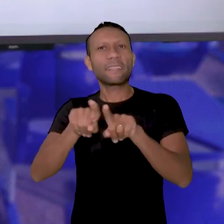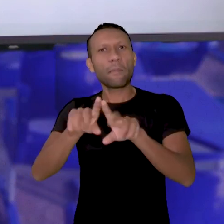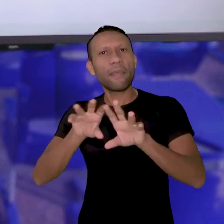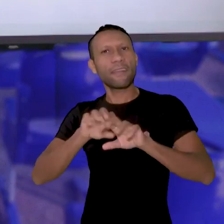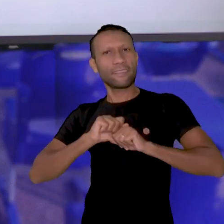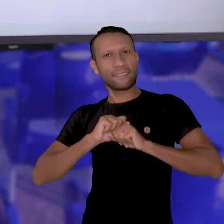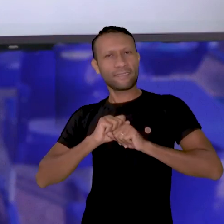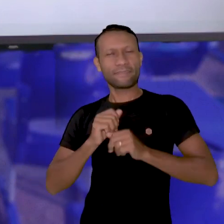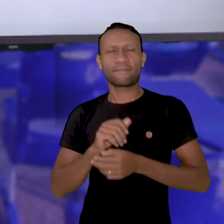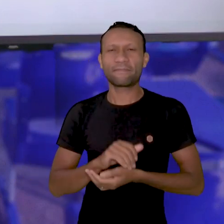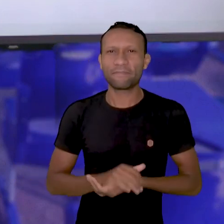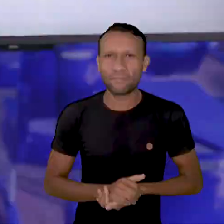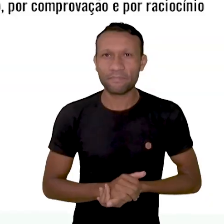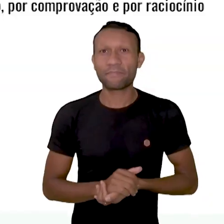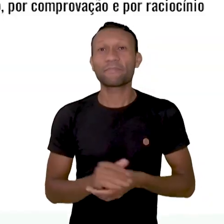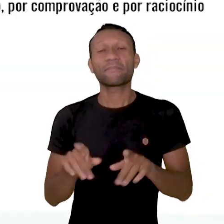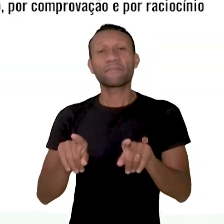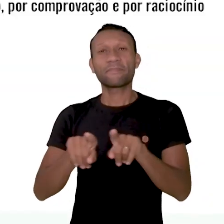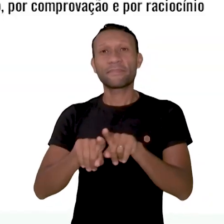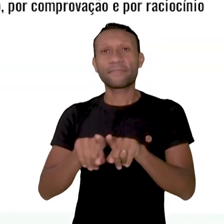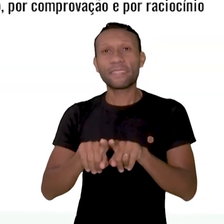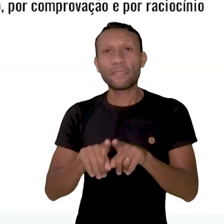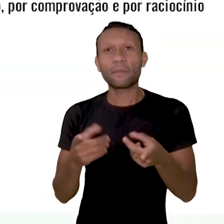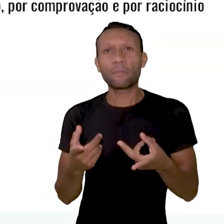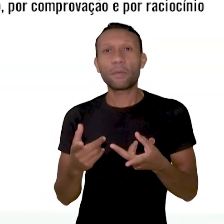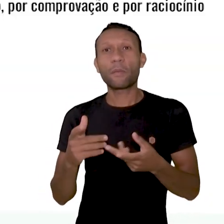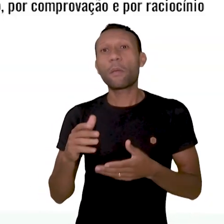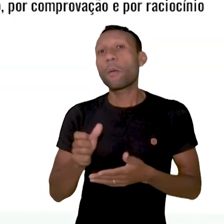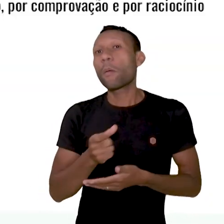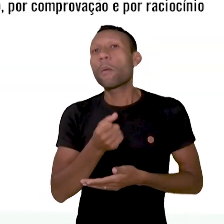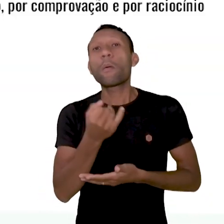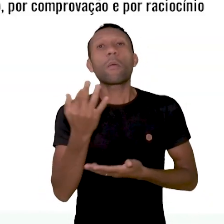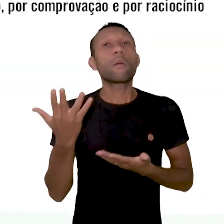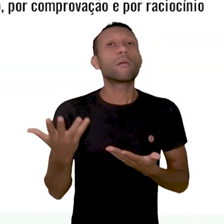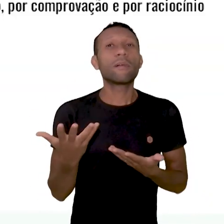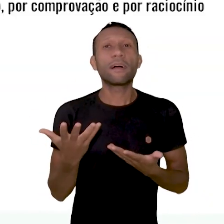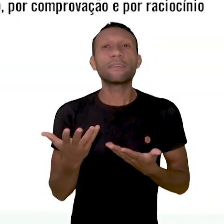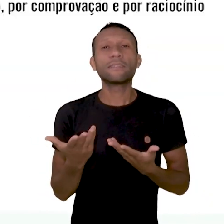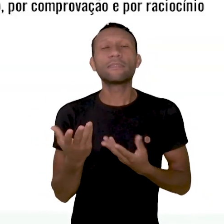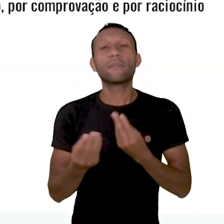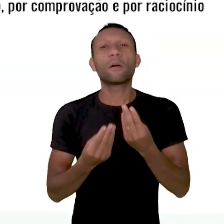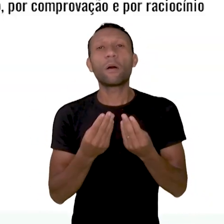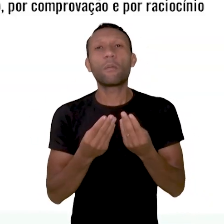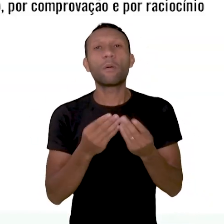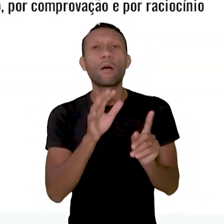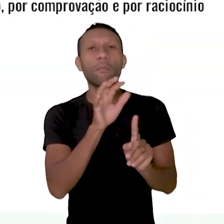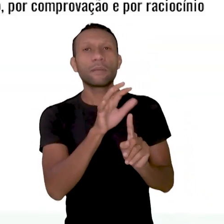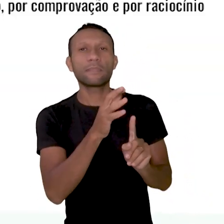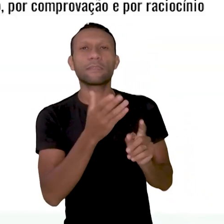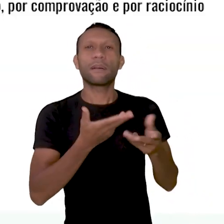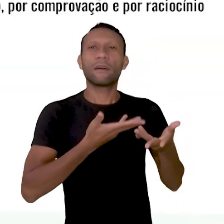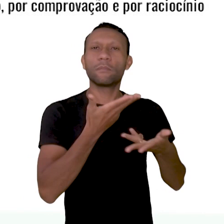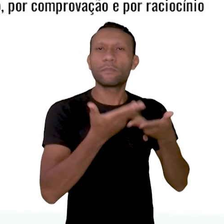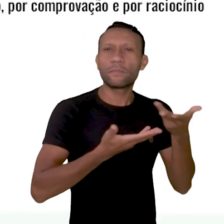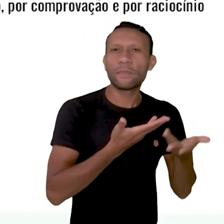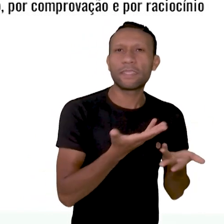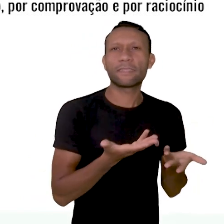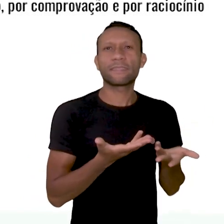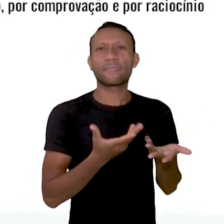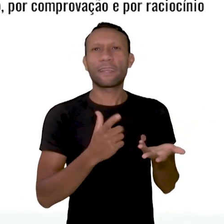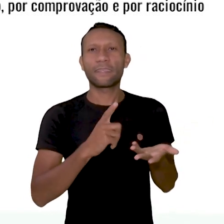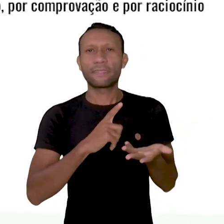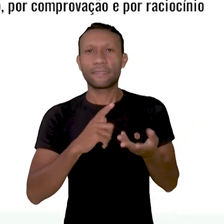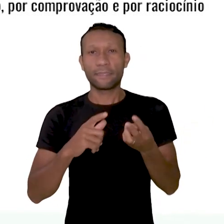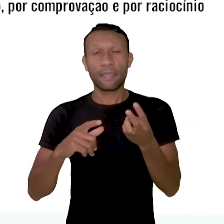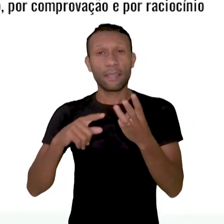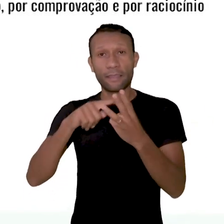né? A gente tem também a questão do quais os tipos de argumentação que existem. Então a gente tem a questão